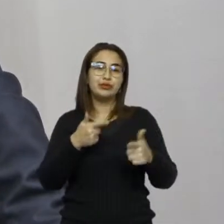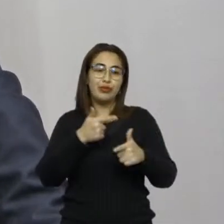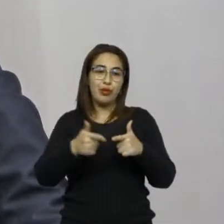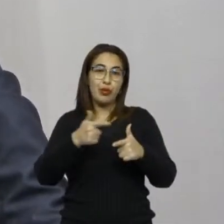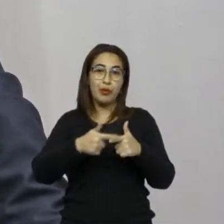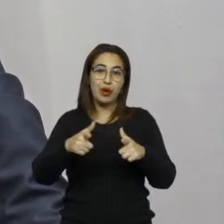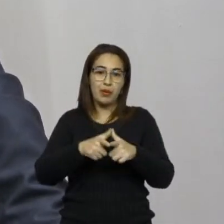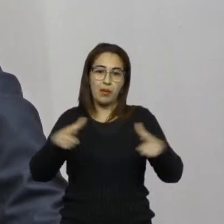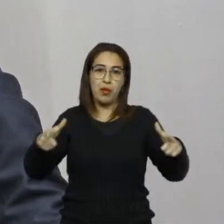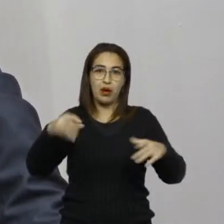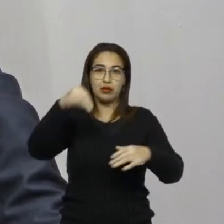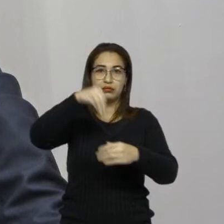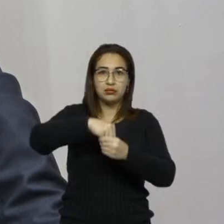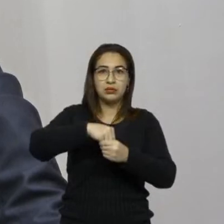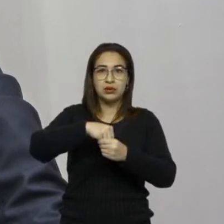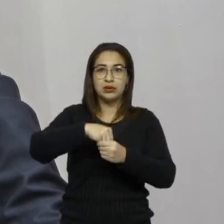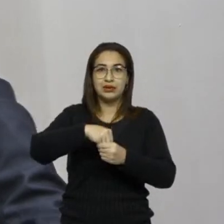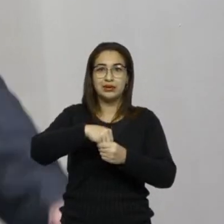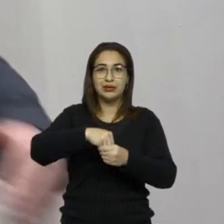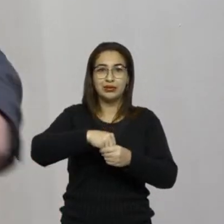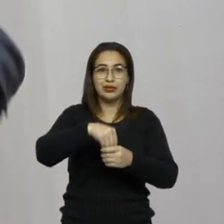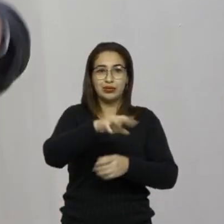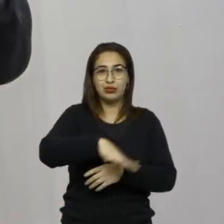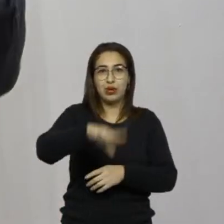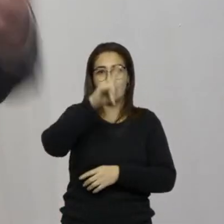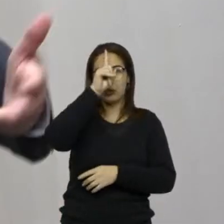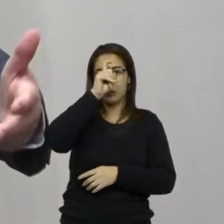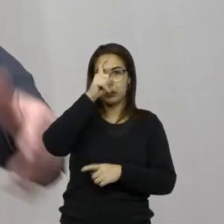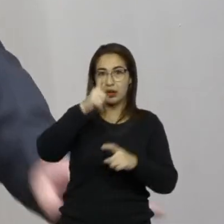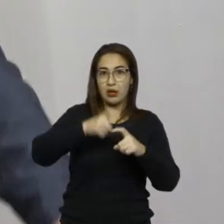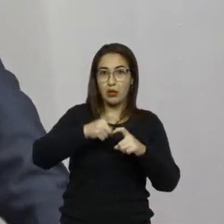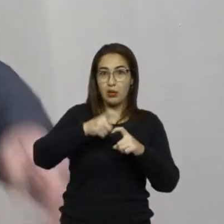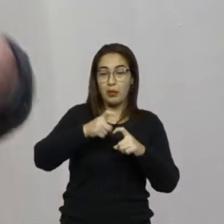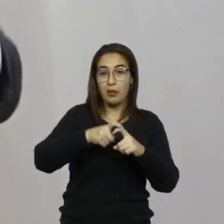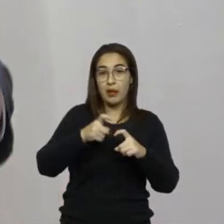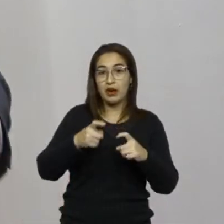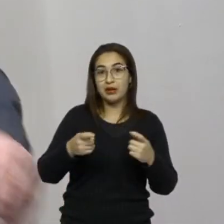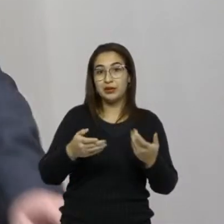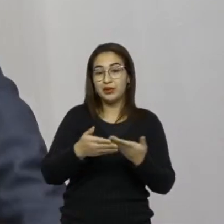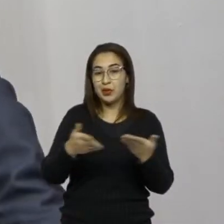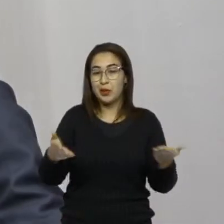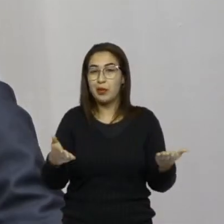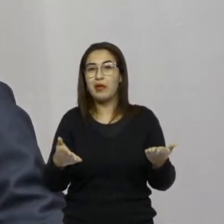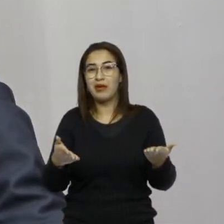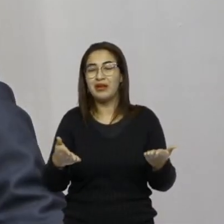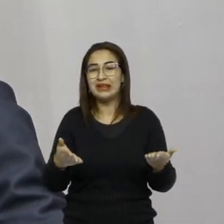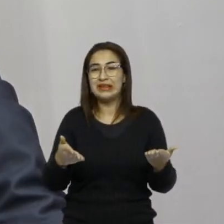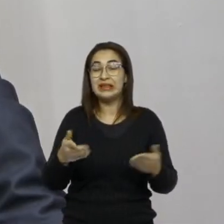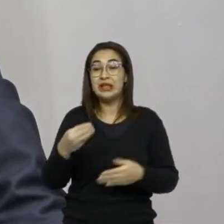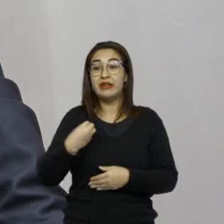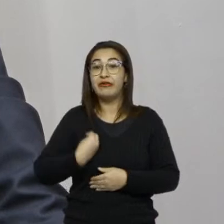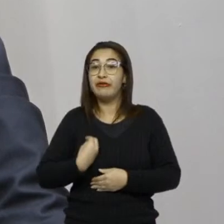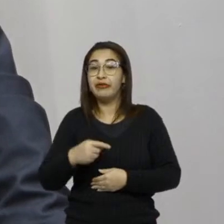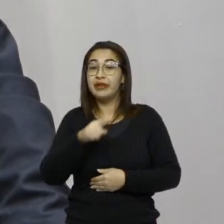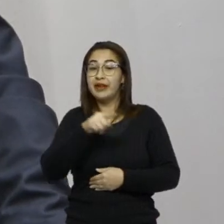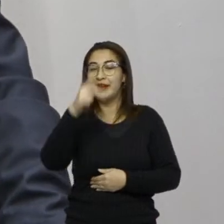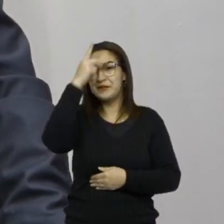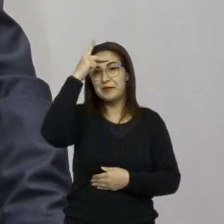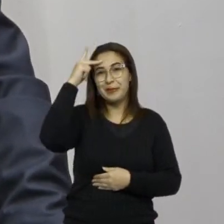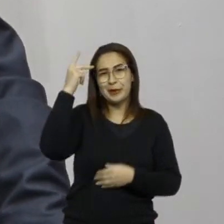no atendimento às pessoas. As pessoas teriam uma vida mais saudável, mais digna, e